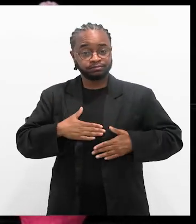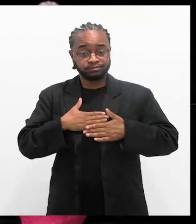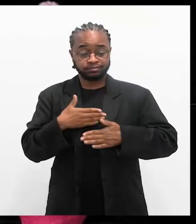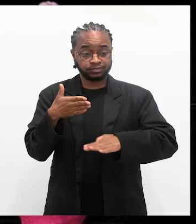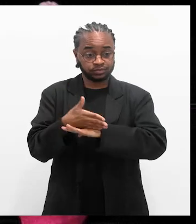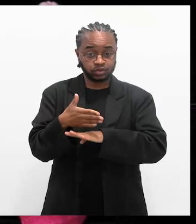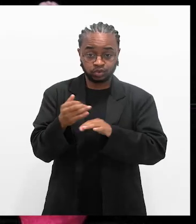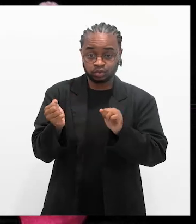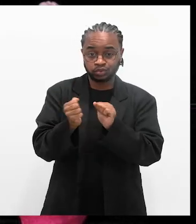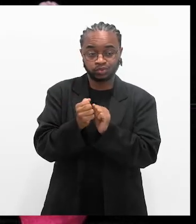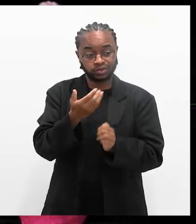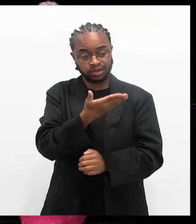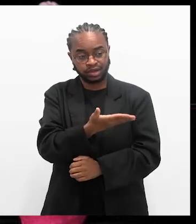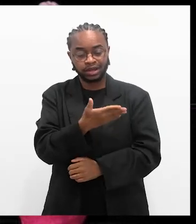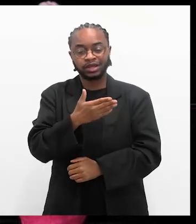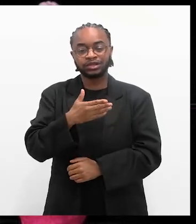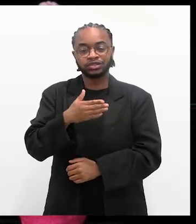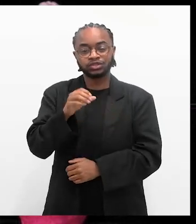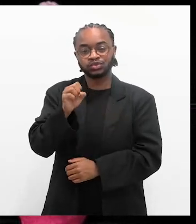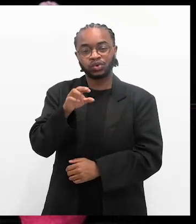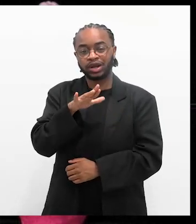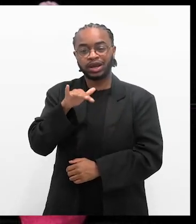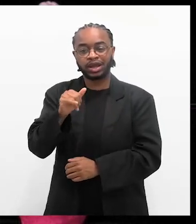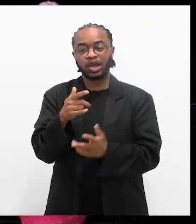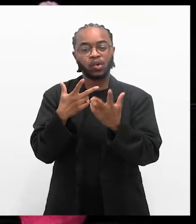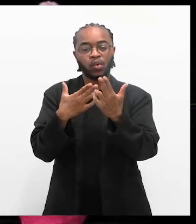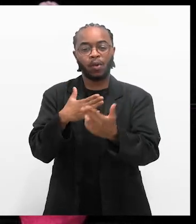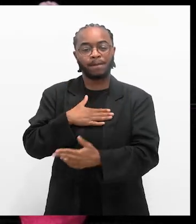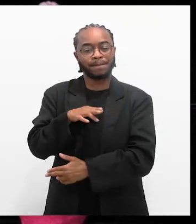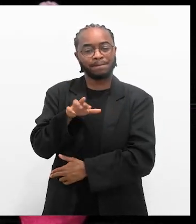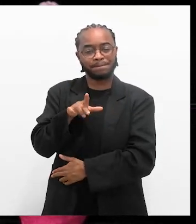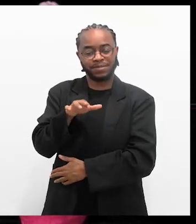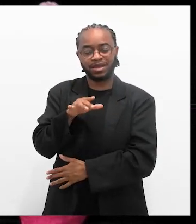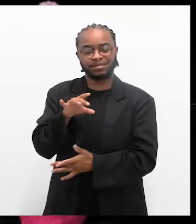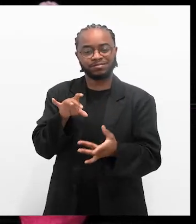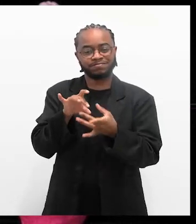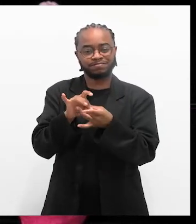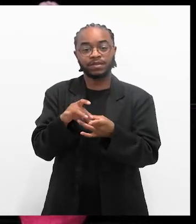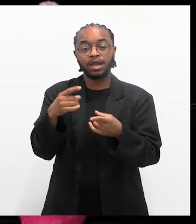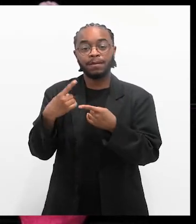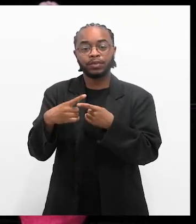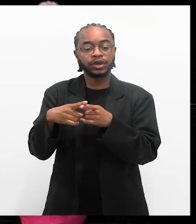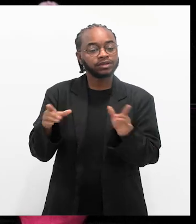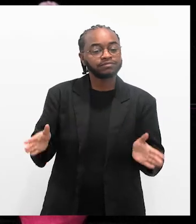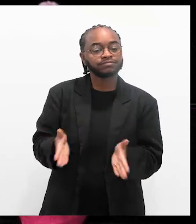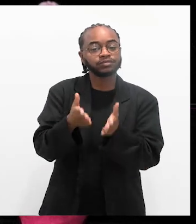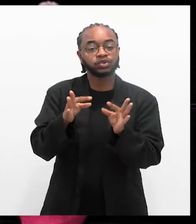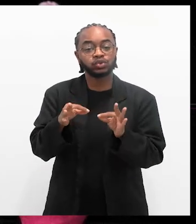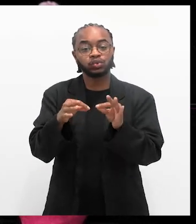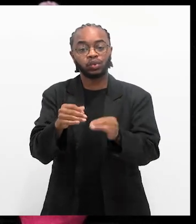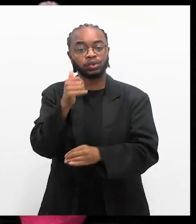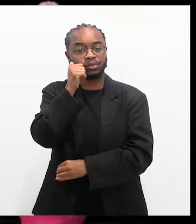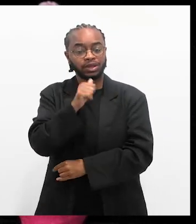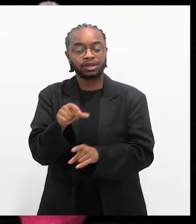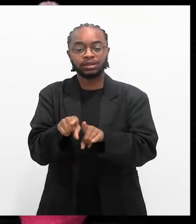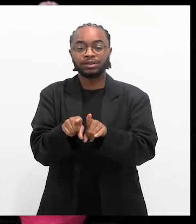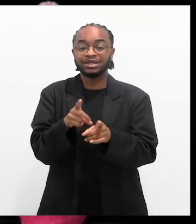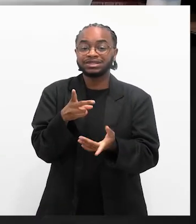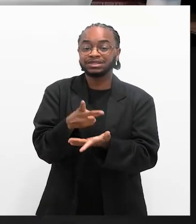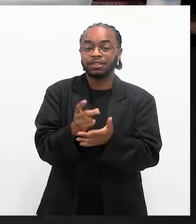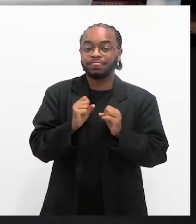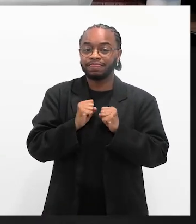estar aqui do lado dessa irmã, né? A Soraya é uma grande incentivadora, principalmente de todas as mulheres, e